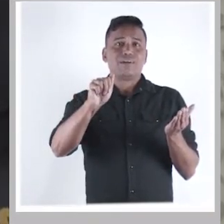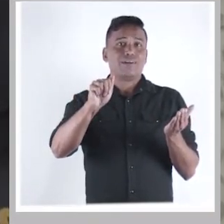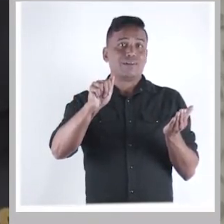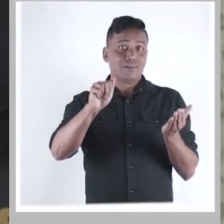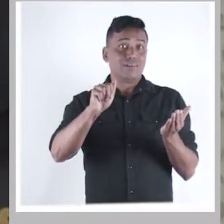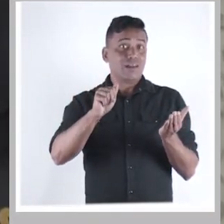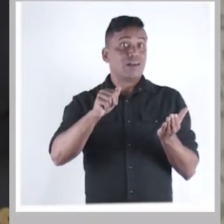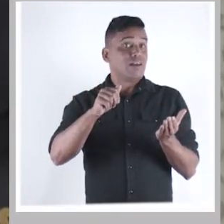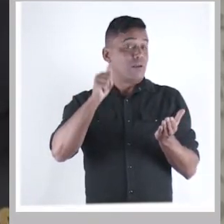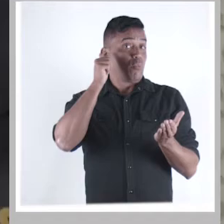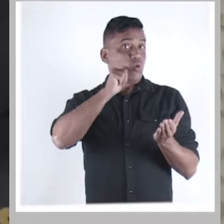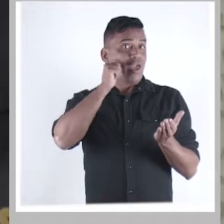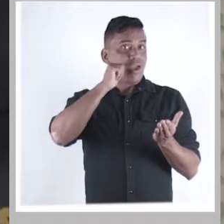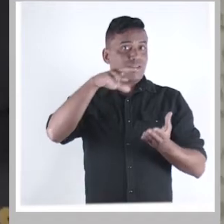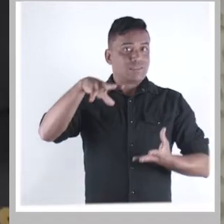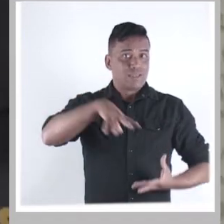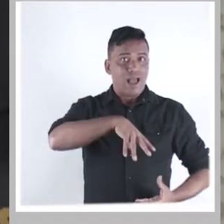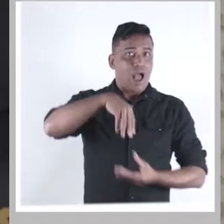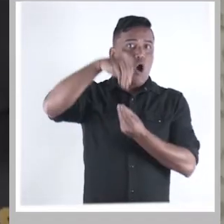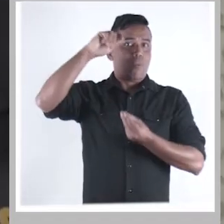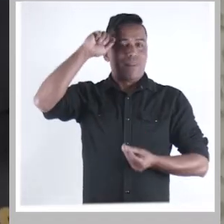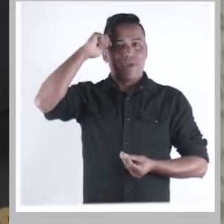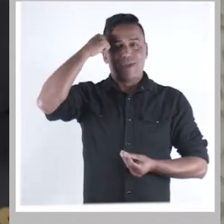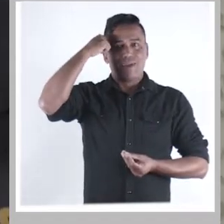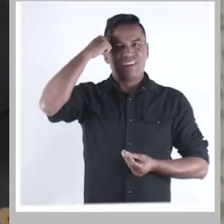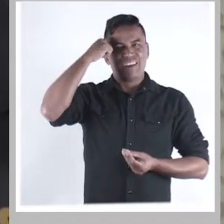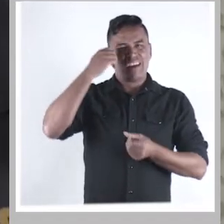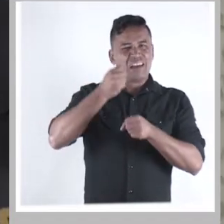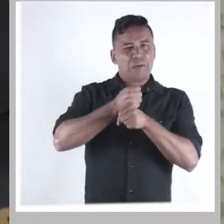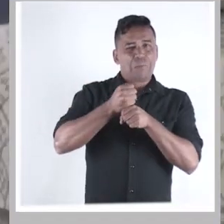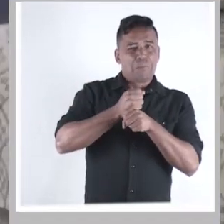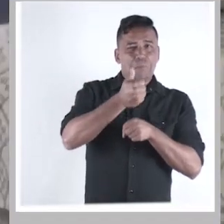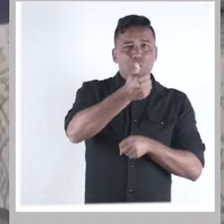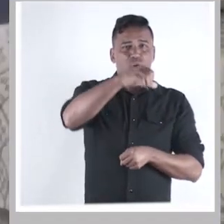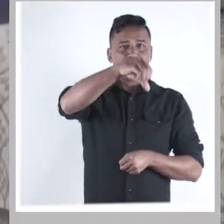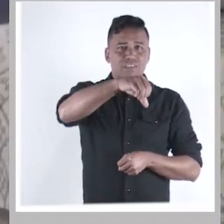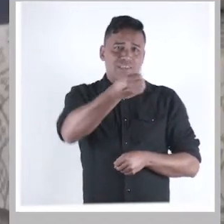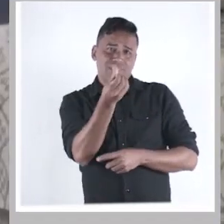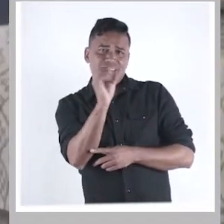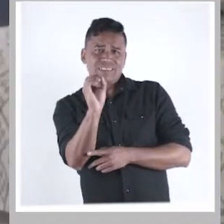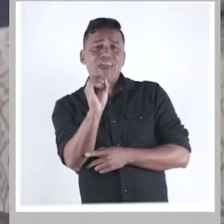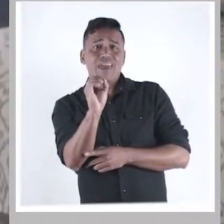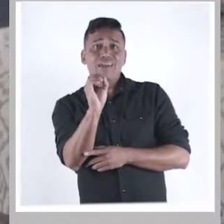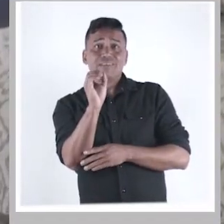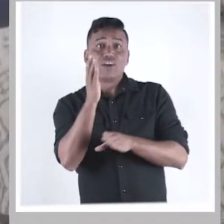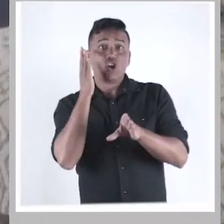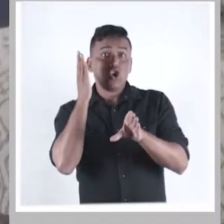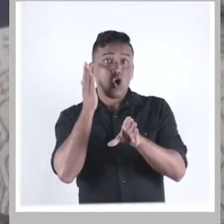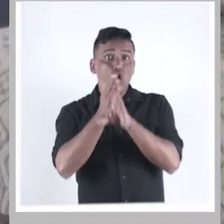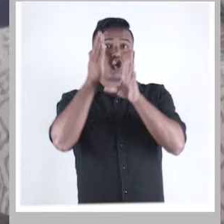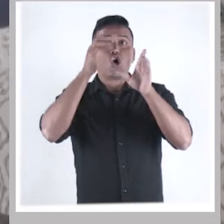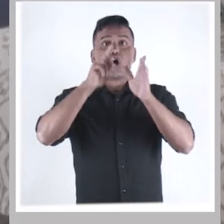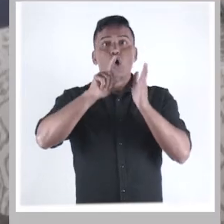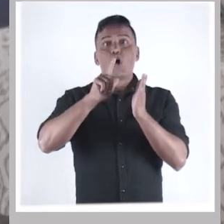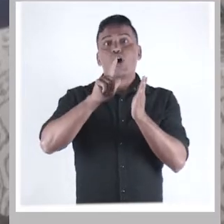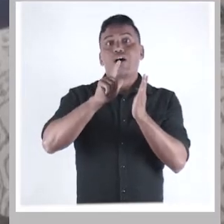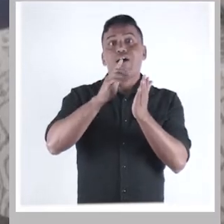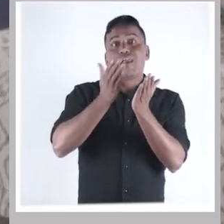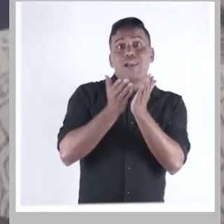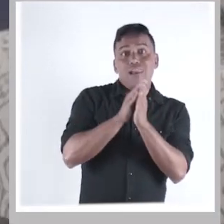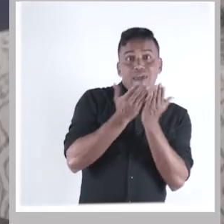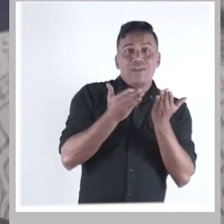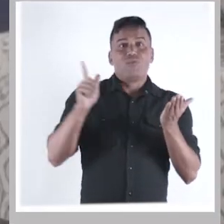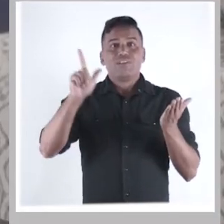onde a Françoise Egat escreveu na década de 60. Ela entrou em contato descobriu a literatura de Carolina